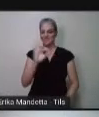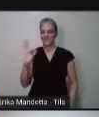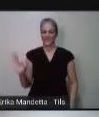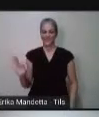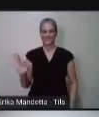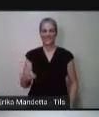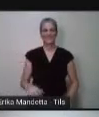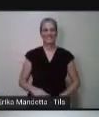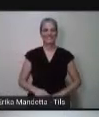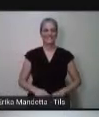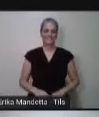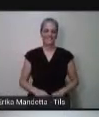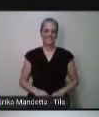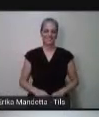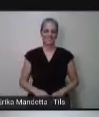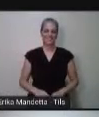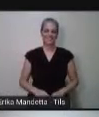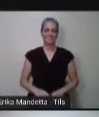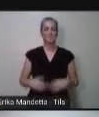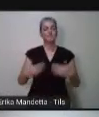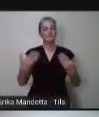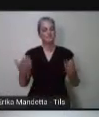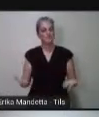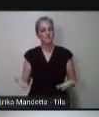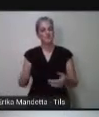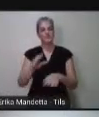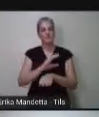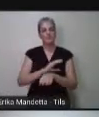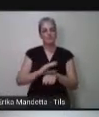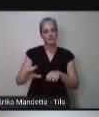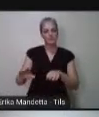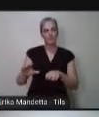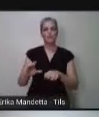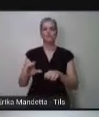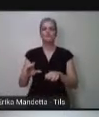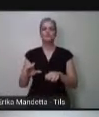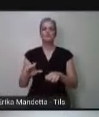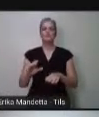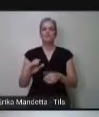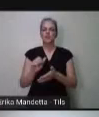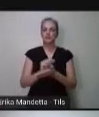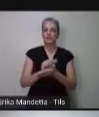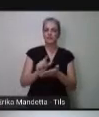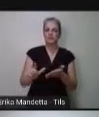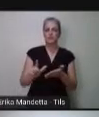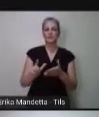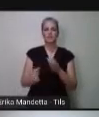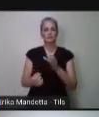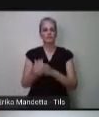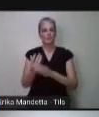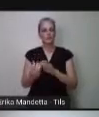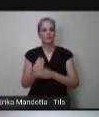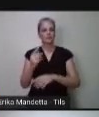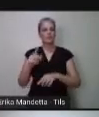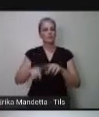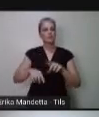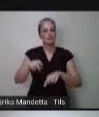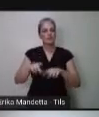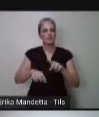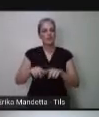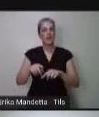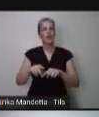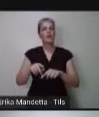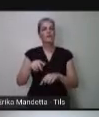Bom, então, o nosso curso em alfabetização e produção de materiais para estudantes com deficiência intelectual,